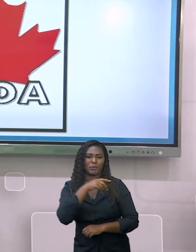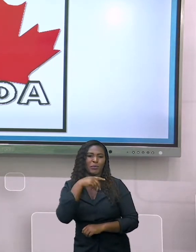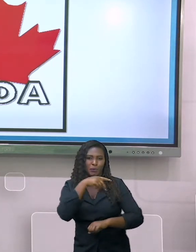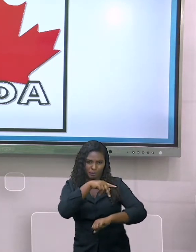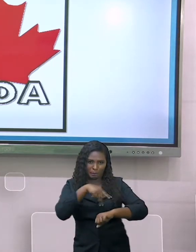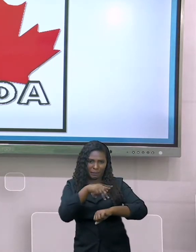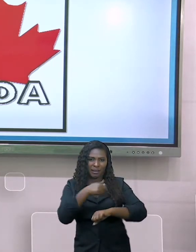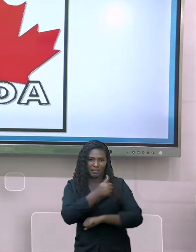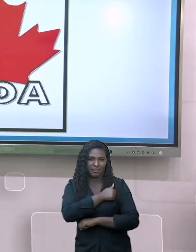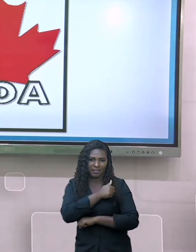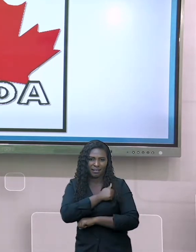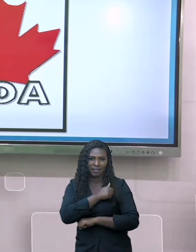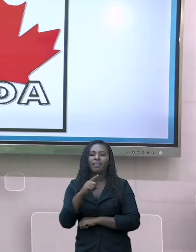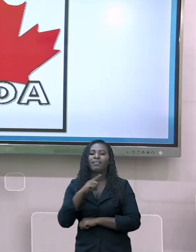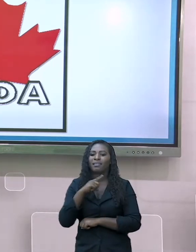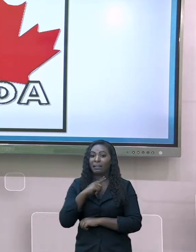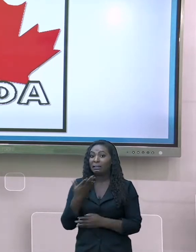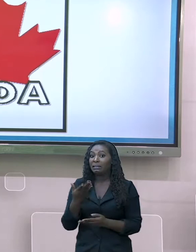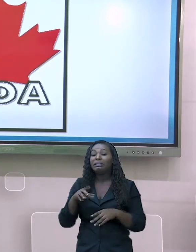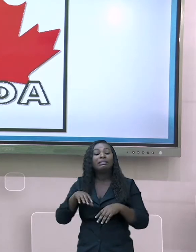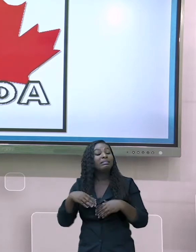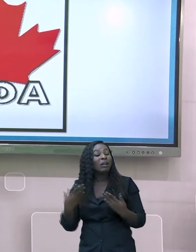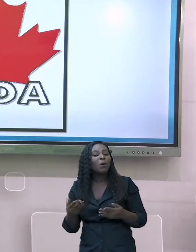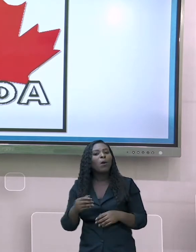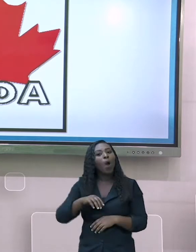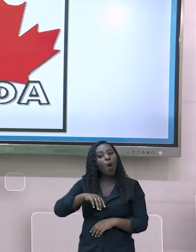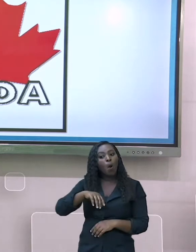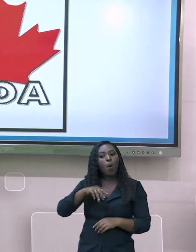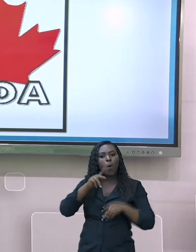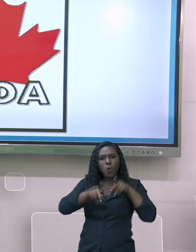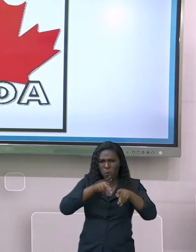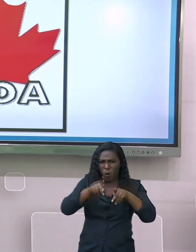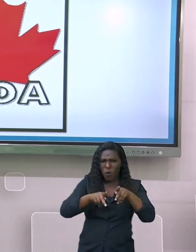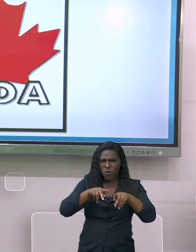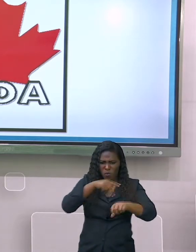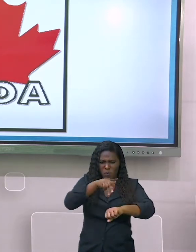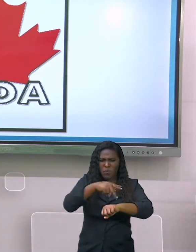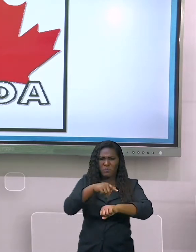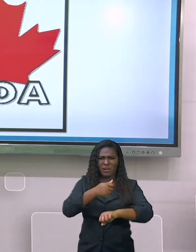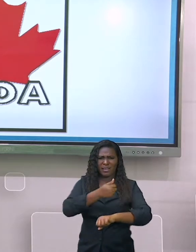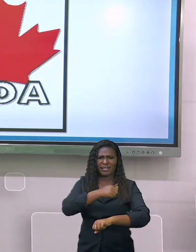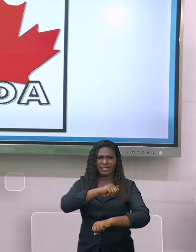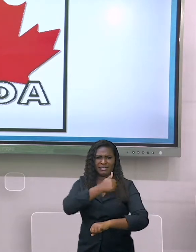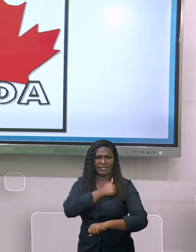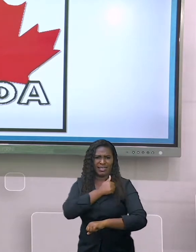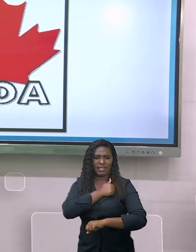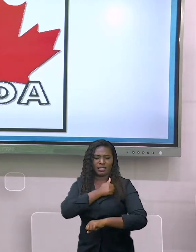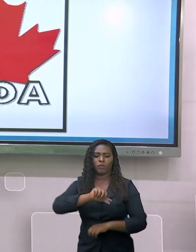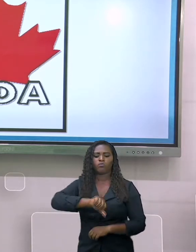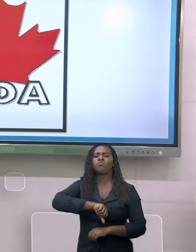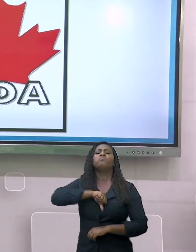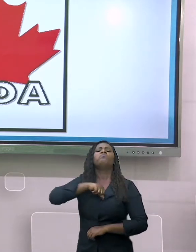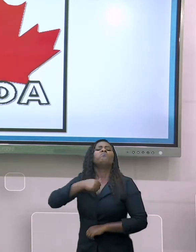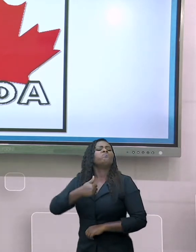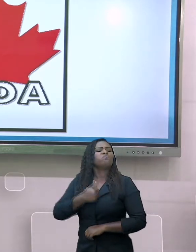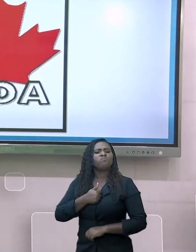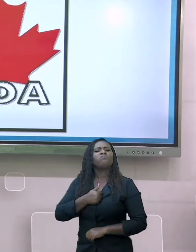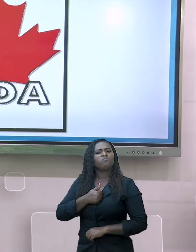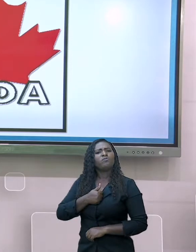que a autoestima canadense é muito grande, porque essa bandeira,